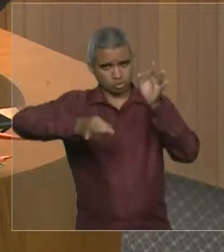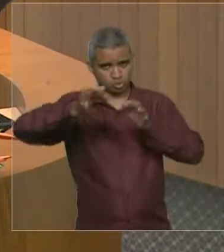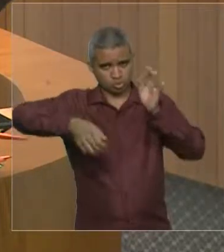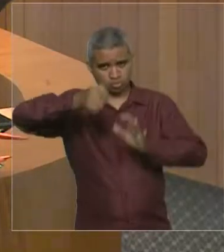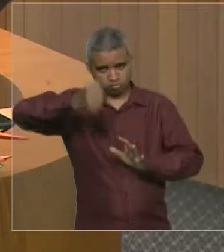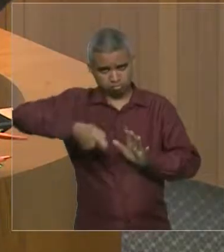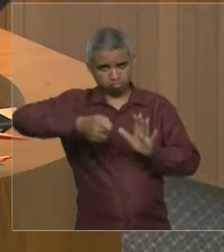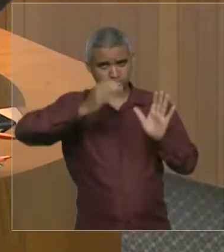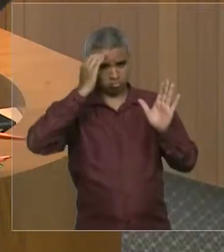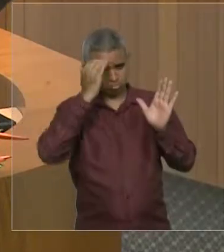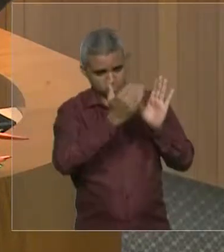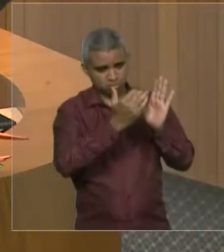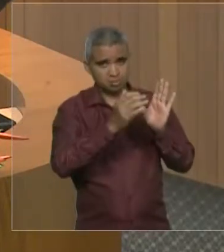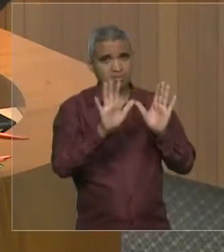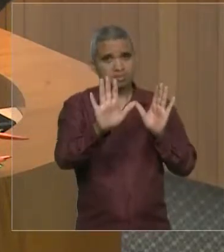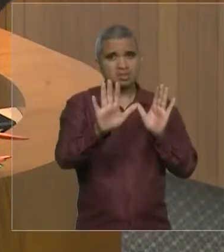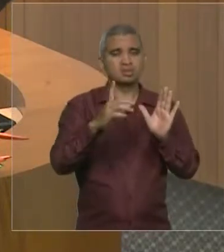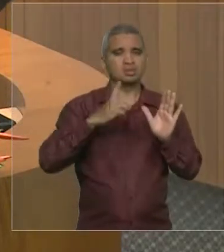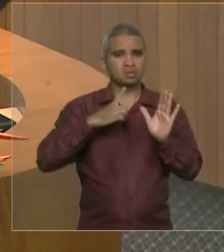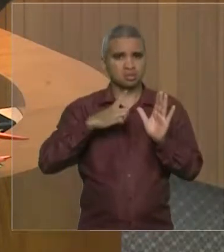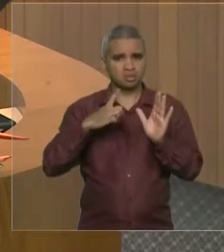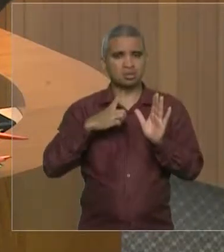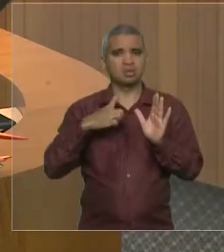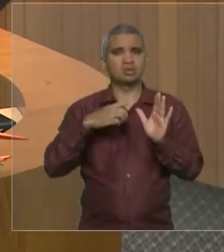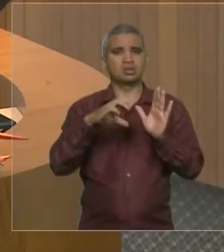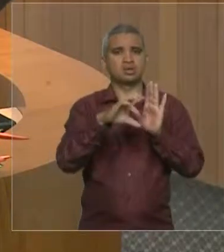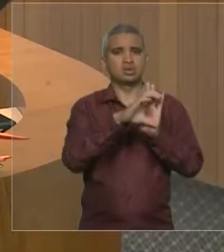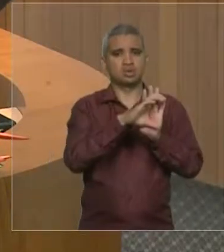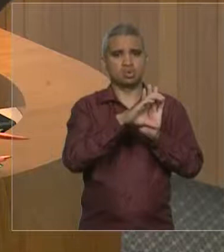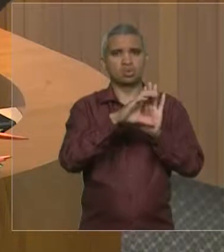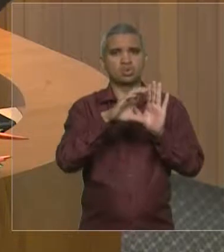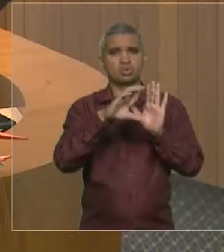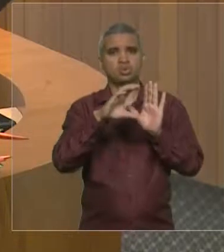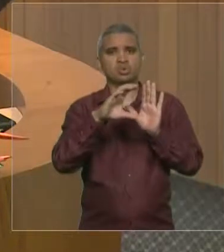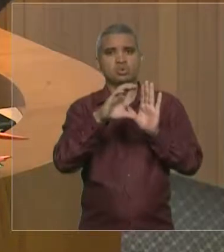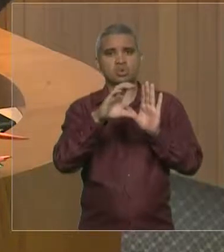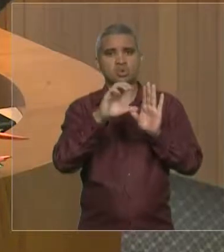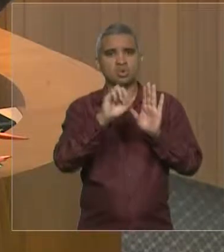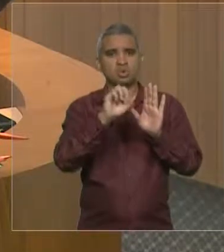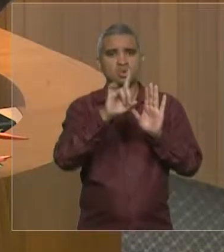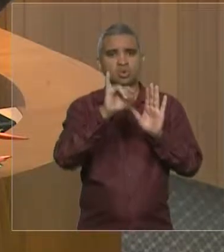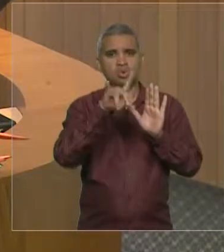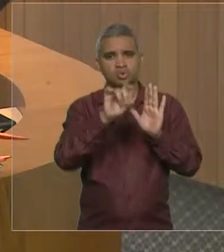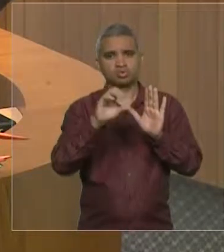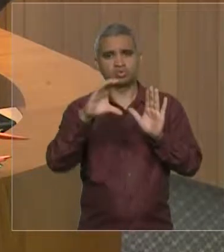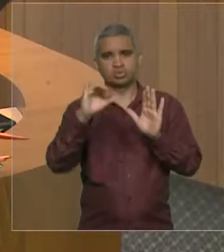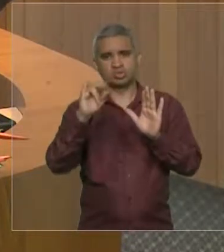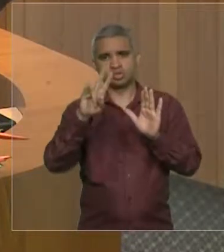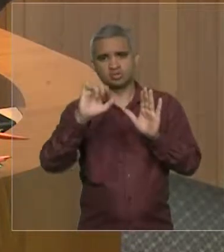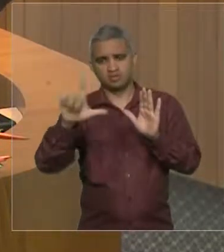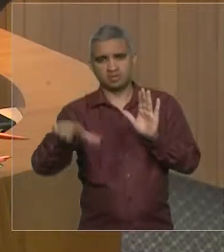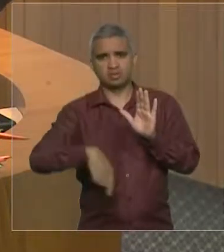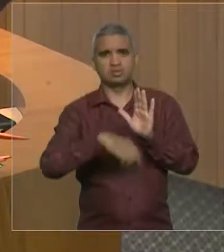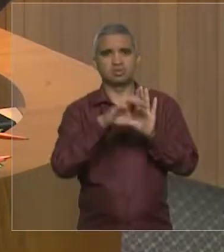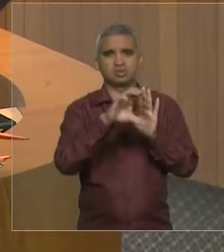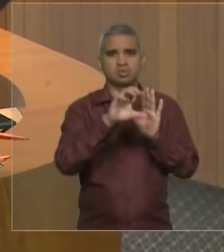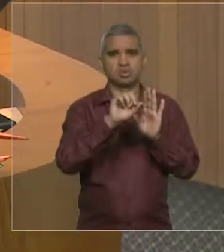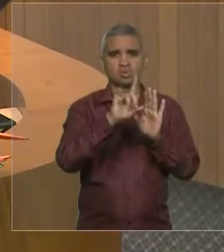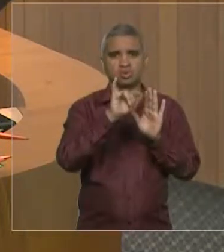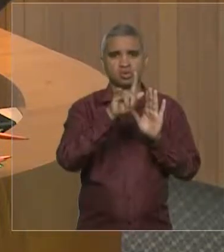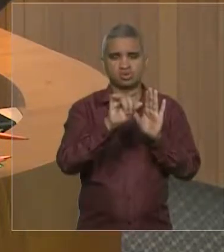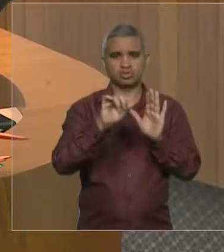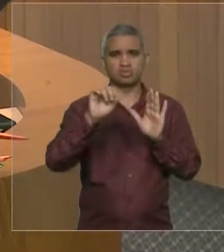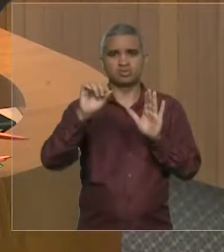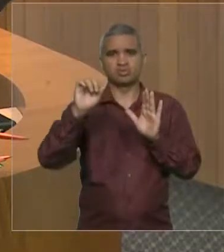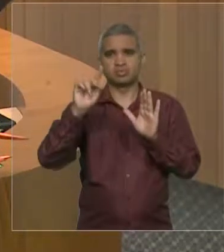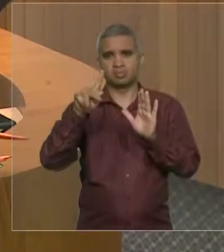Penal, Código Civil, Código de Processo Penal, Código de Processo Civil garantem às pessoas que não concordam